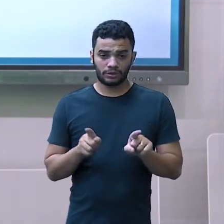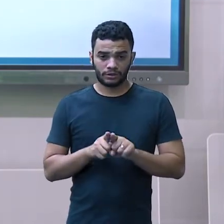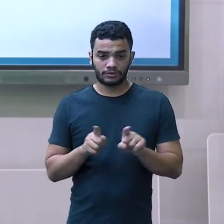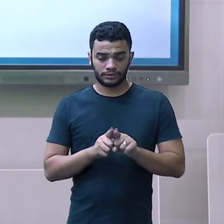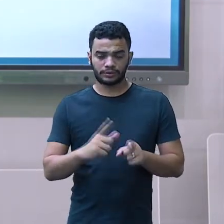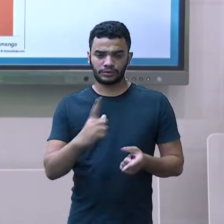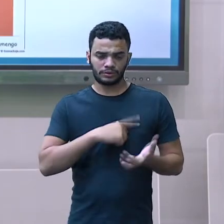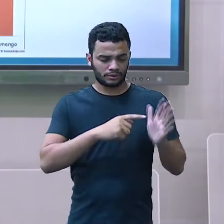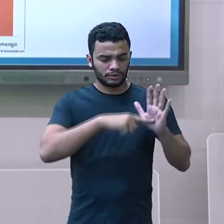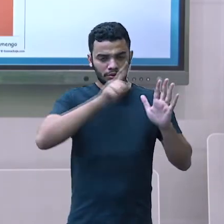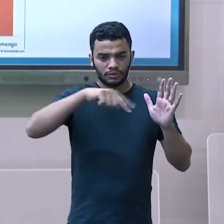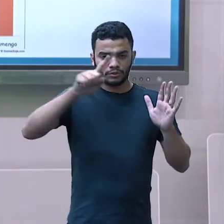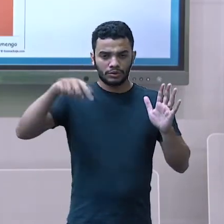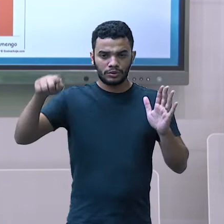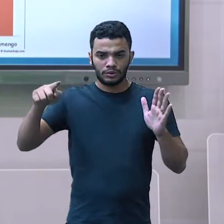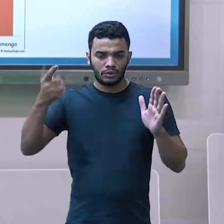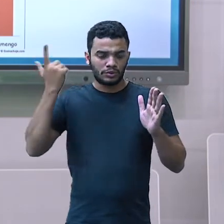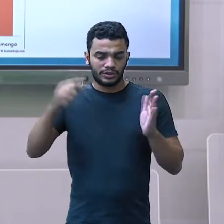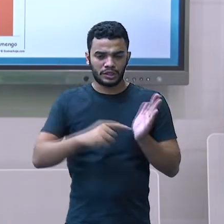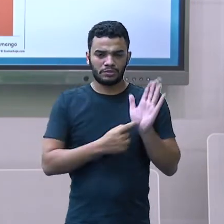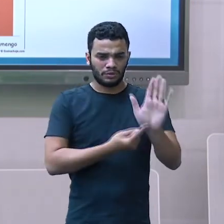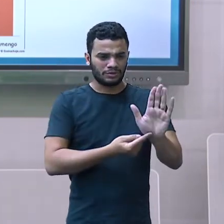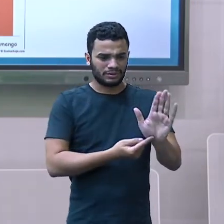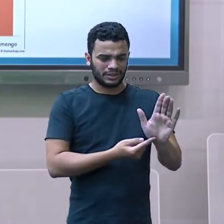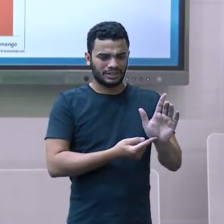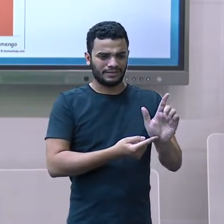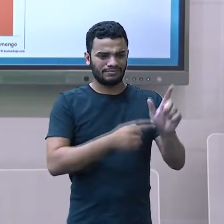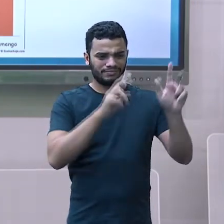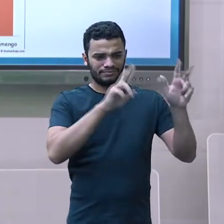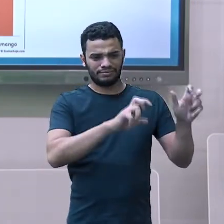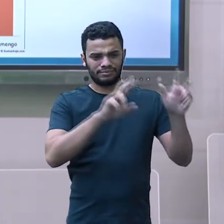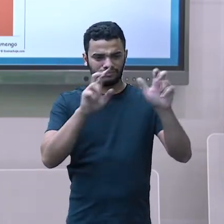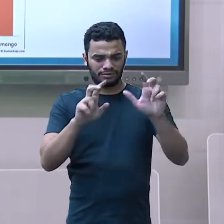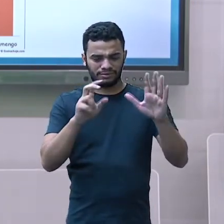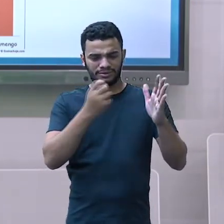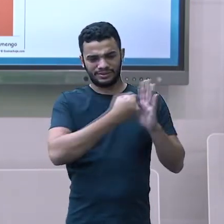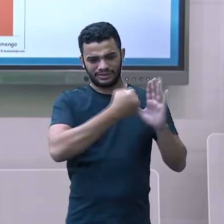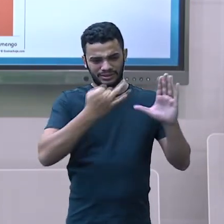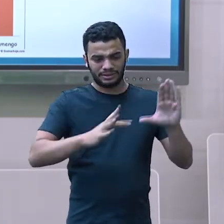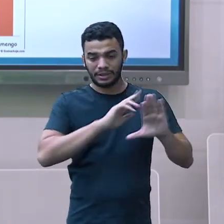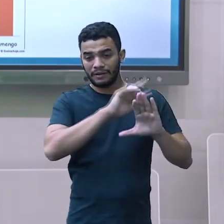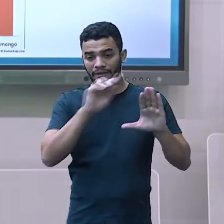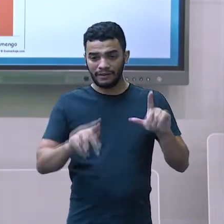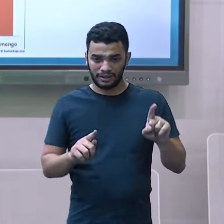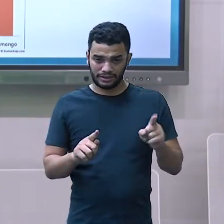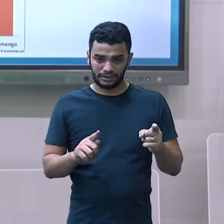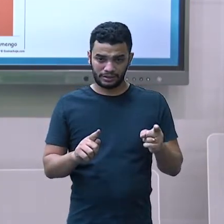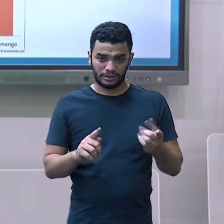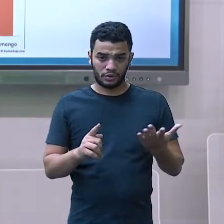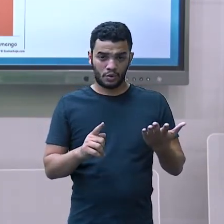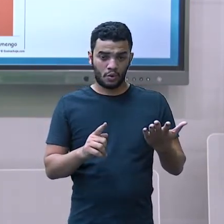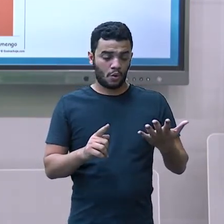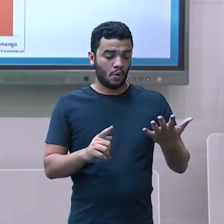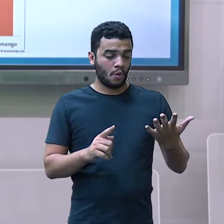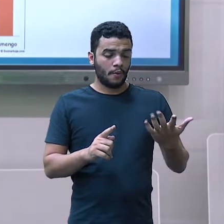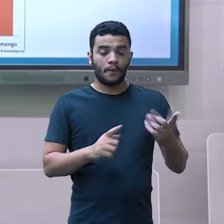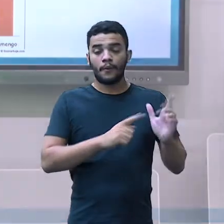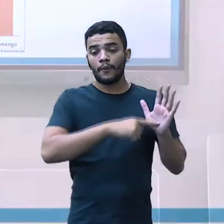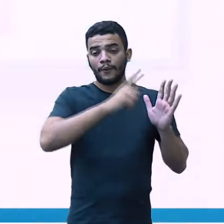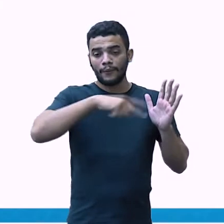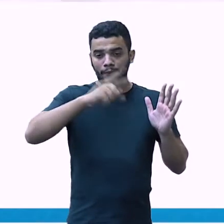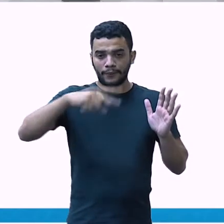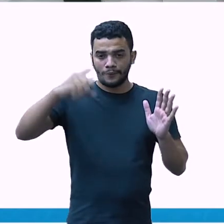Então, vamos ver. Primeiro gráfico é o gráfico de coluna. Este gráfico